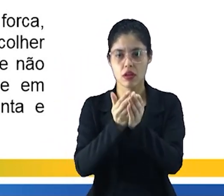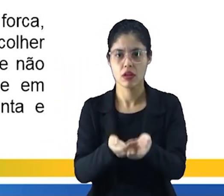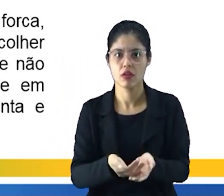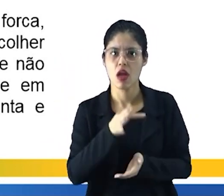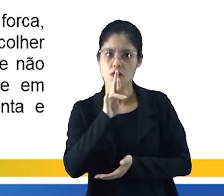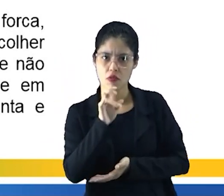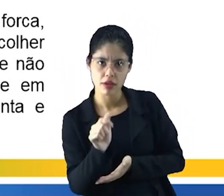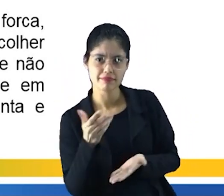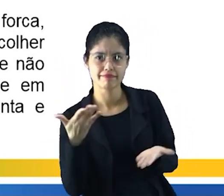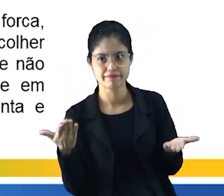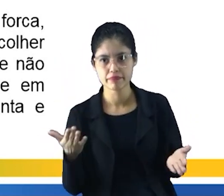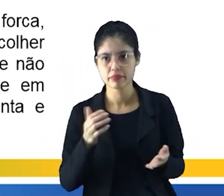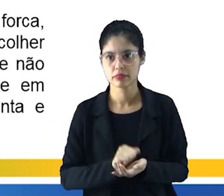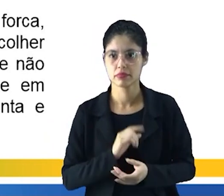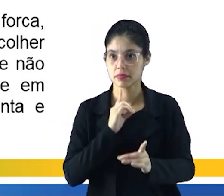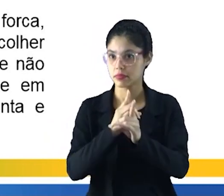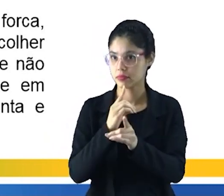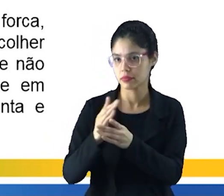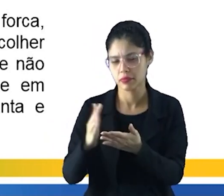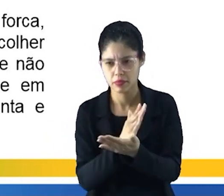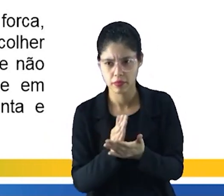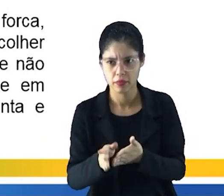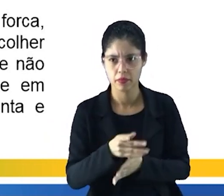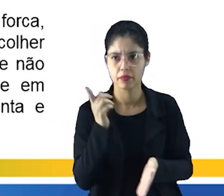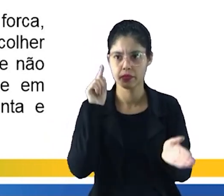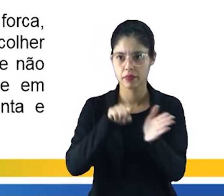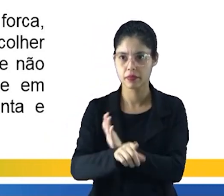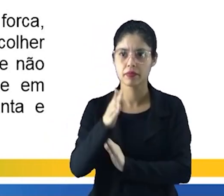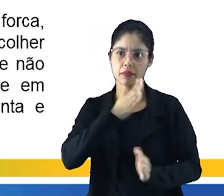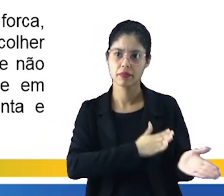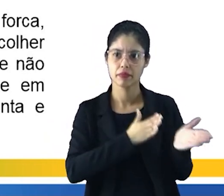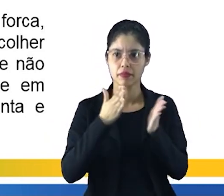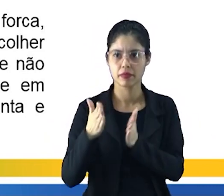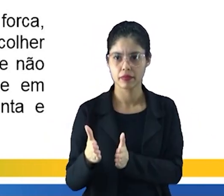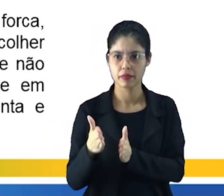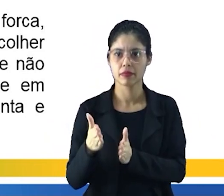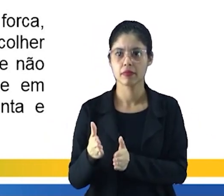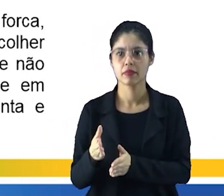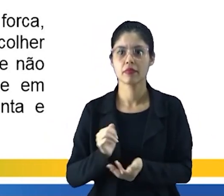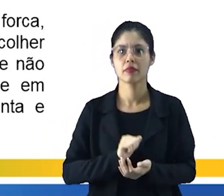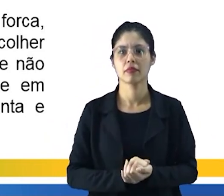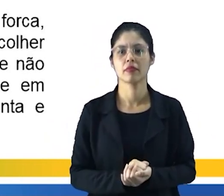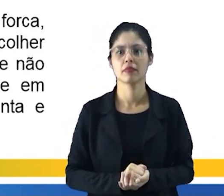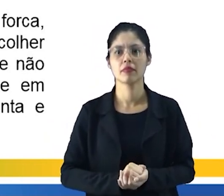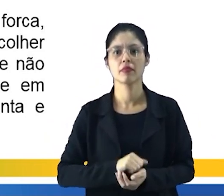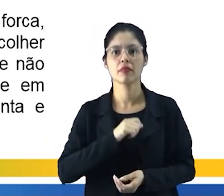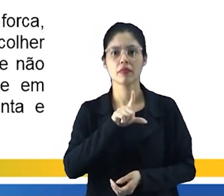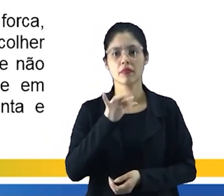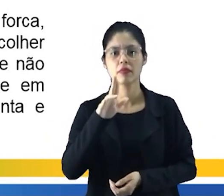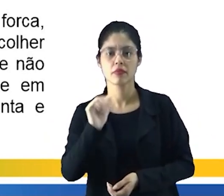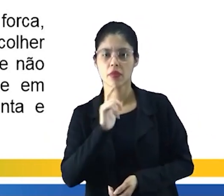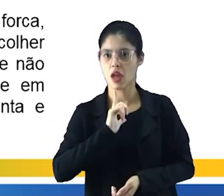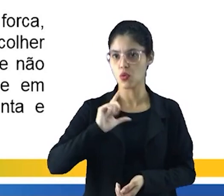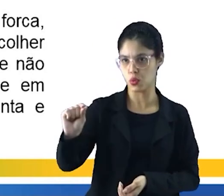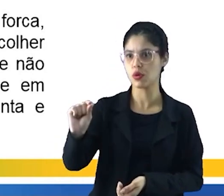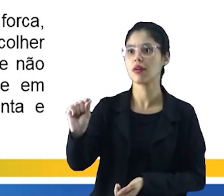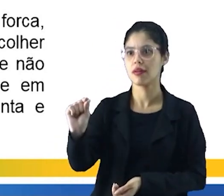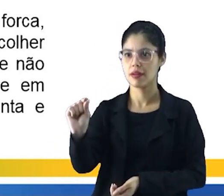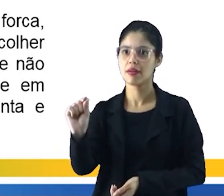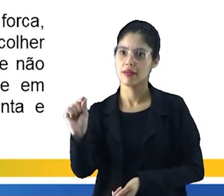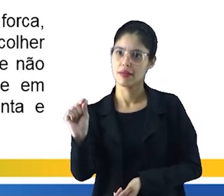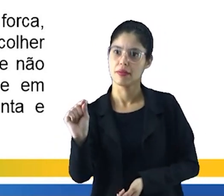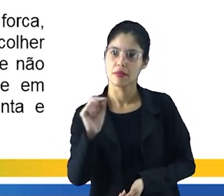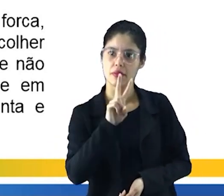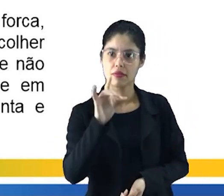em canoa furada. Encontravam alguém que lhes passava a manta e azulava, dando ais